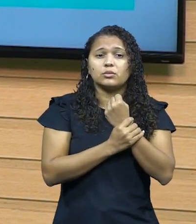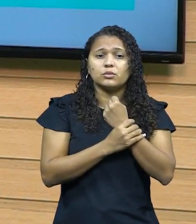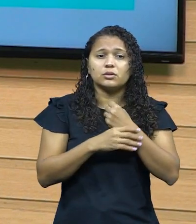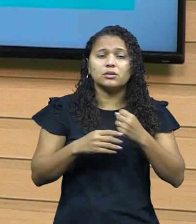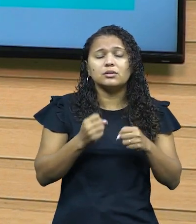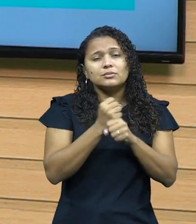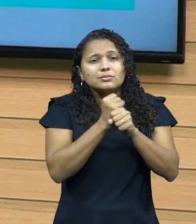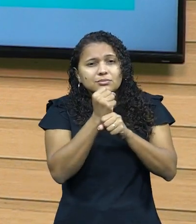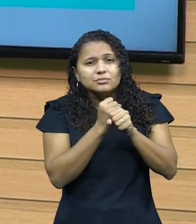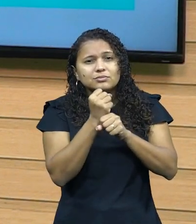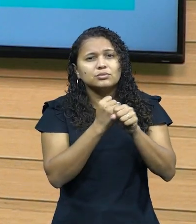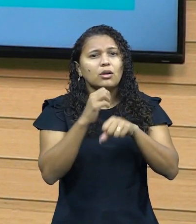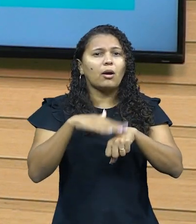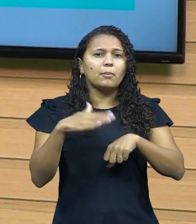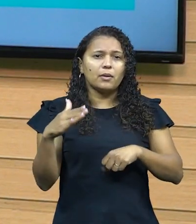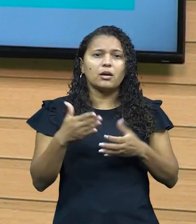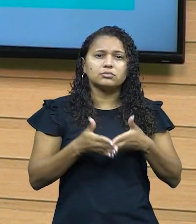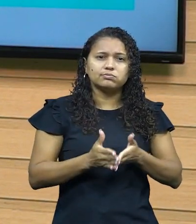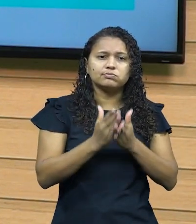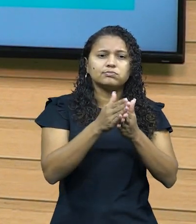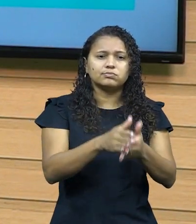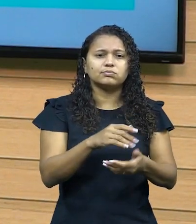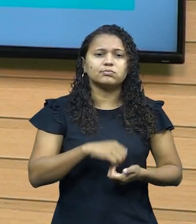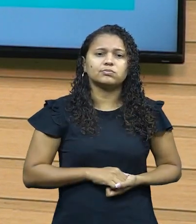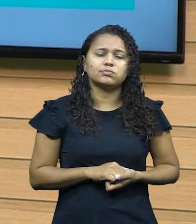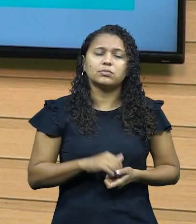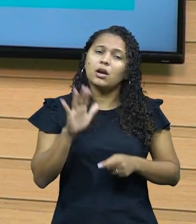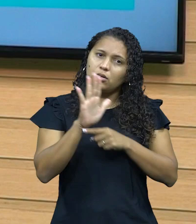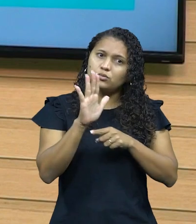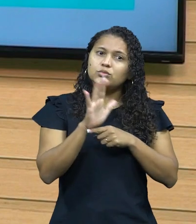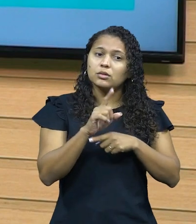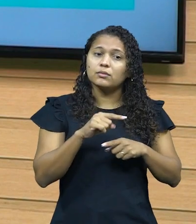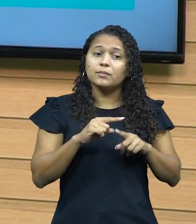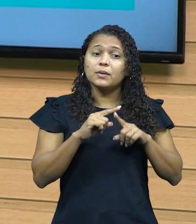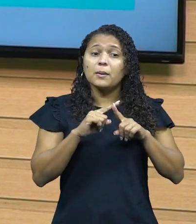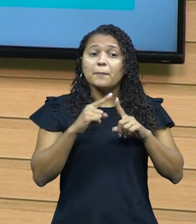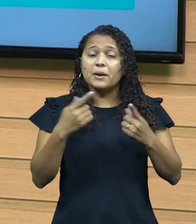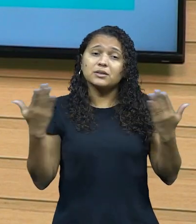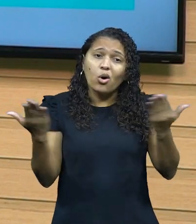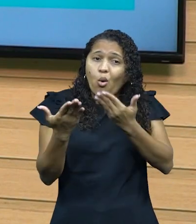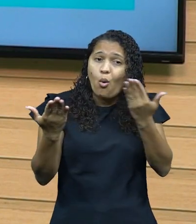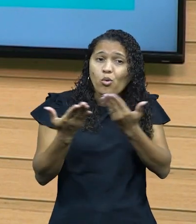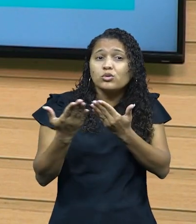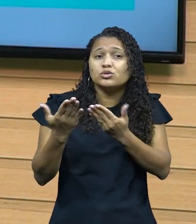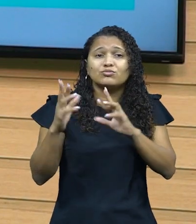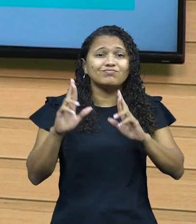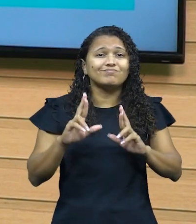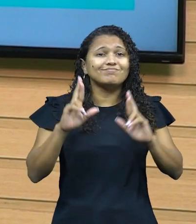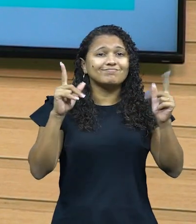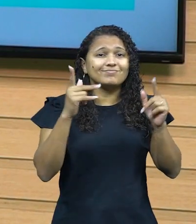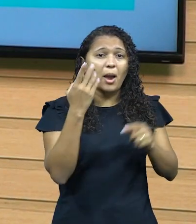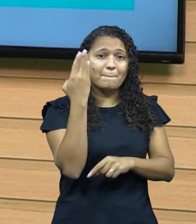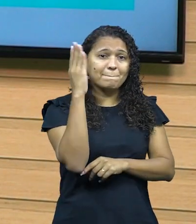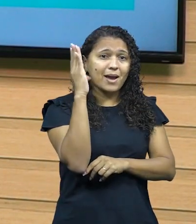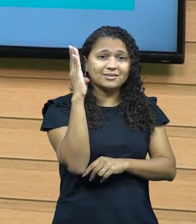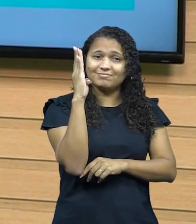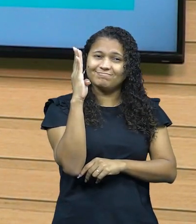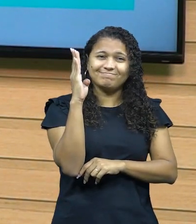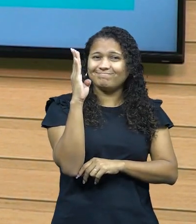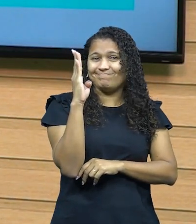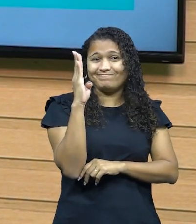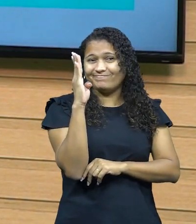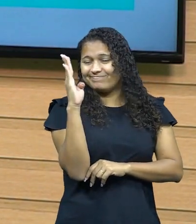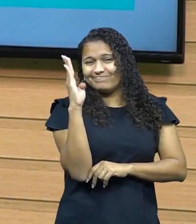maior longevidade àquela embarcação, ajudava bastante. Hoje, os navios,